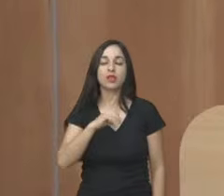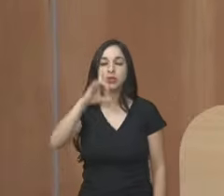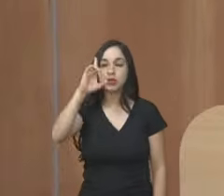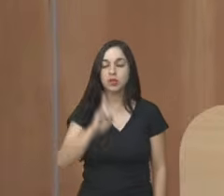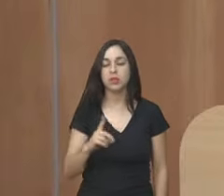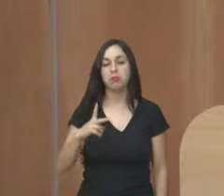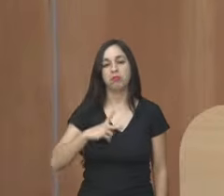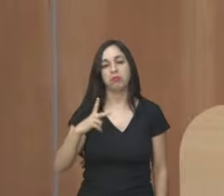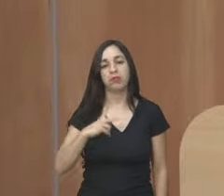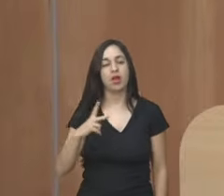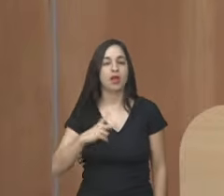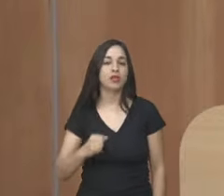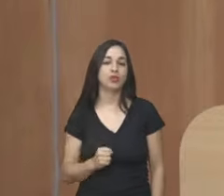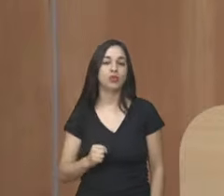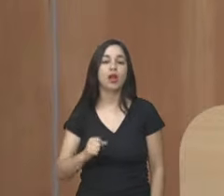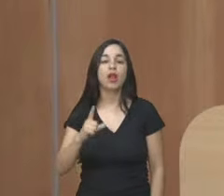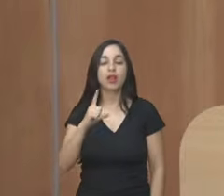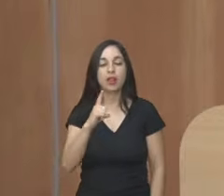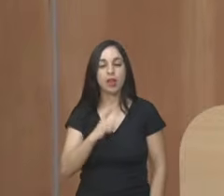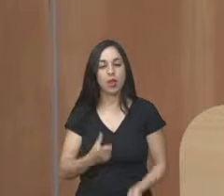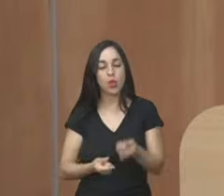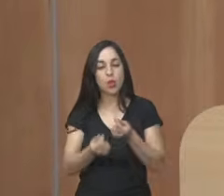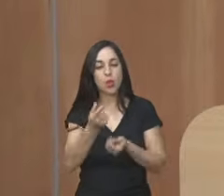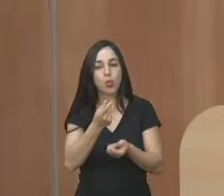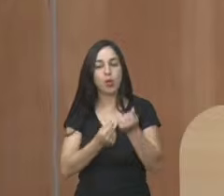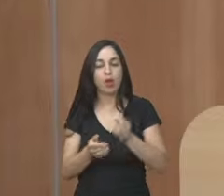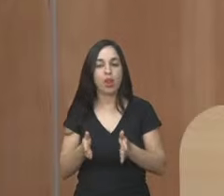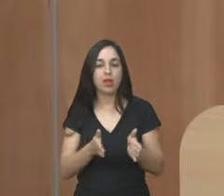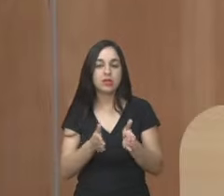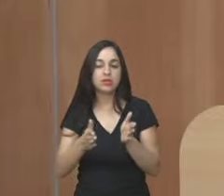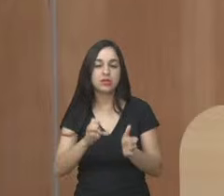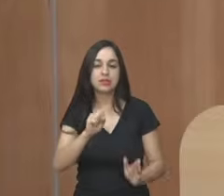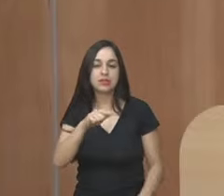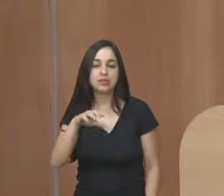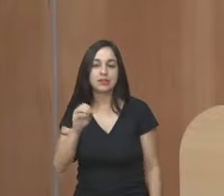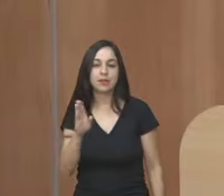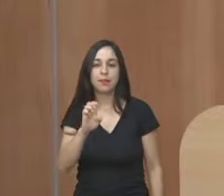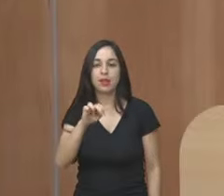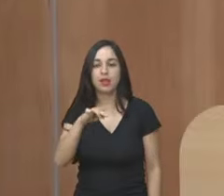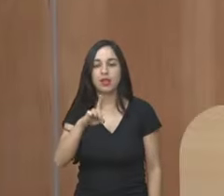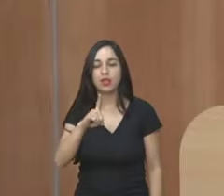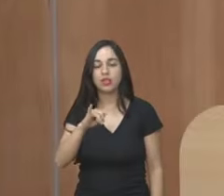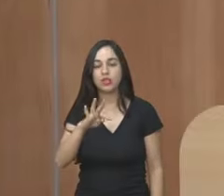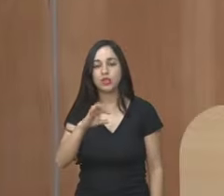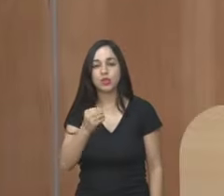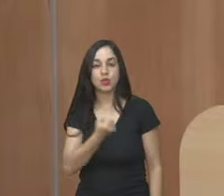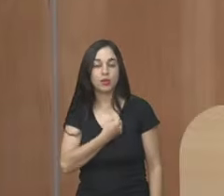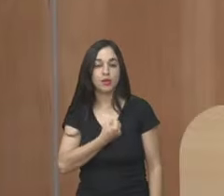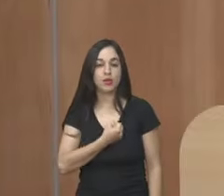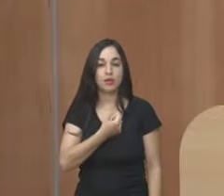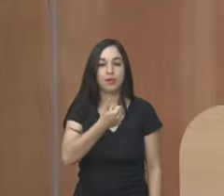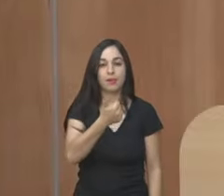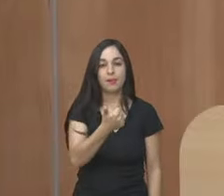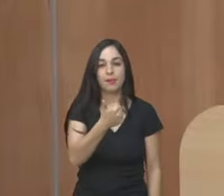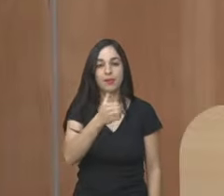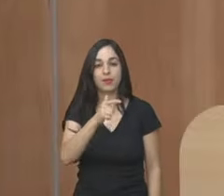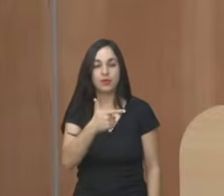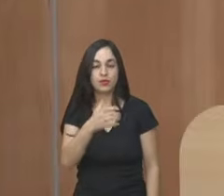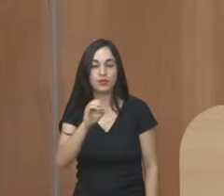econômico, com sede administrativa na estrada São Benedito do Forjo, número 1201, CEP